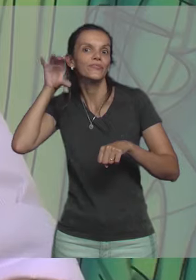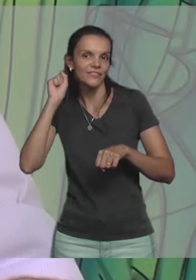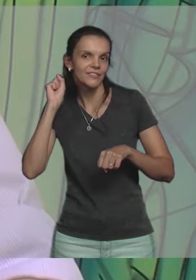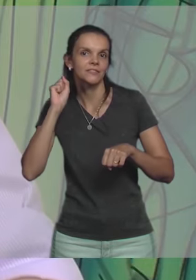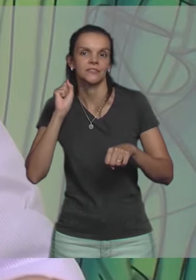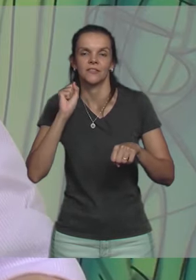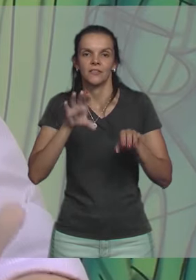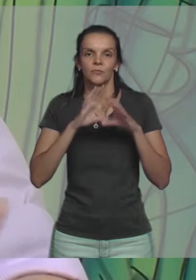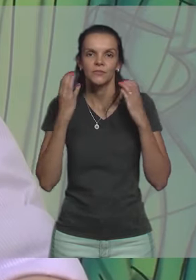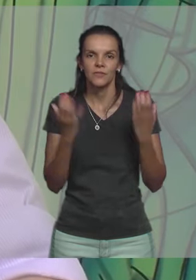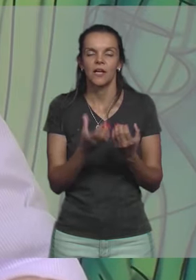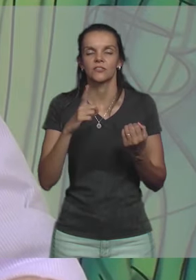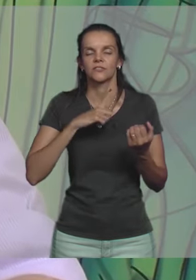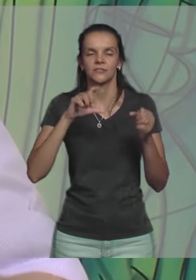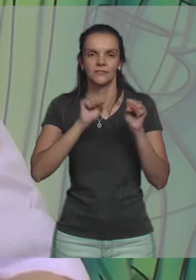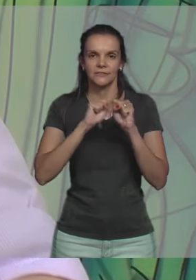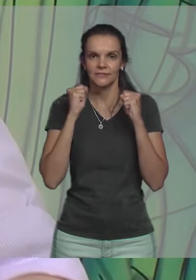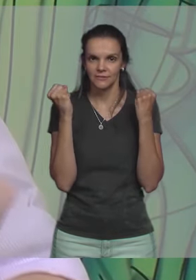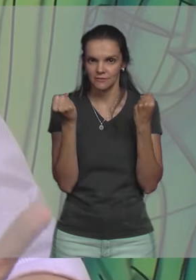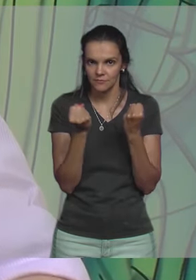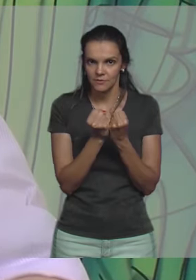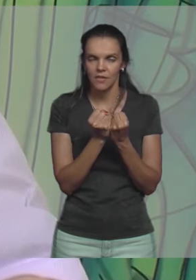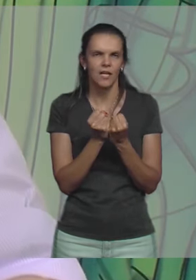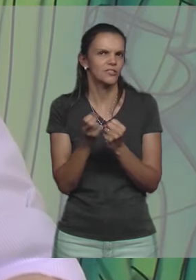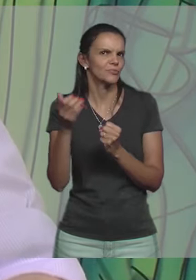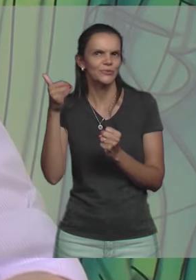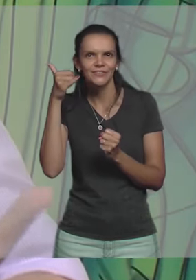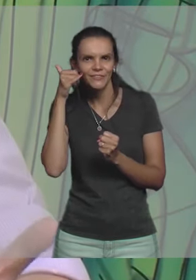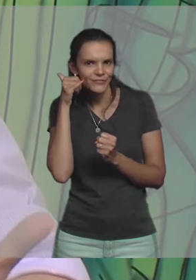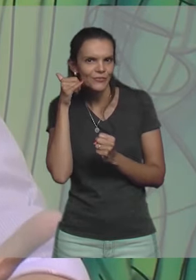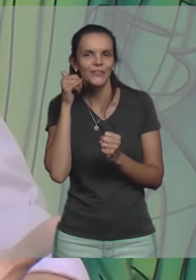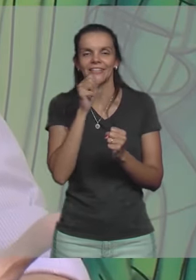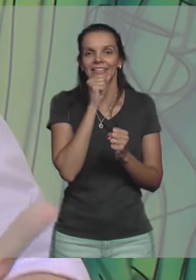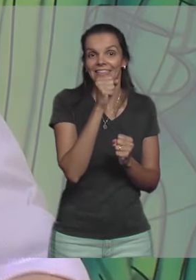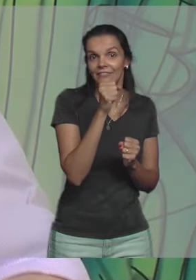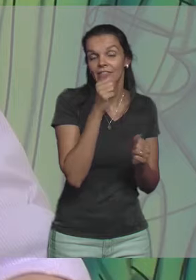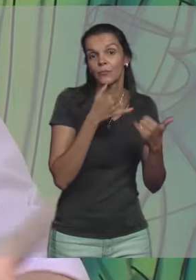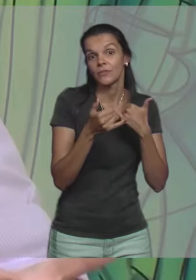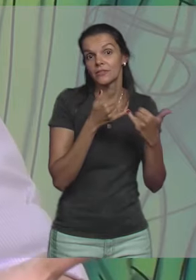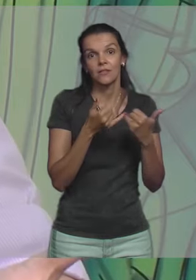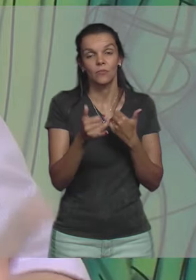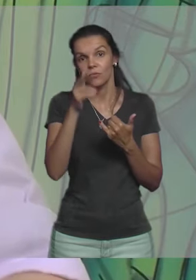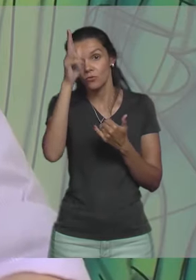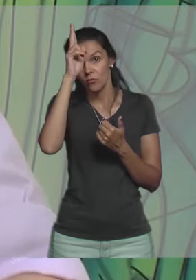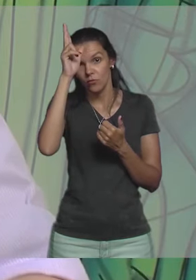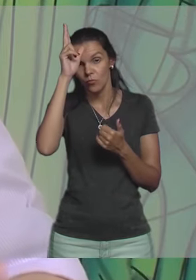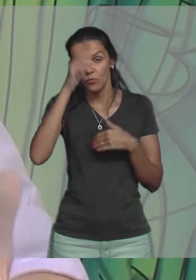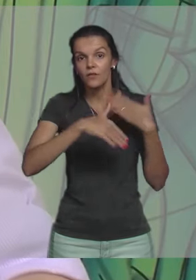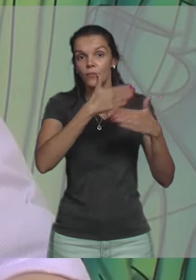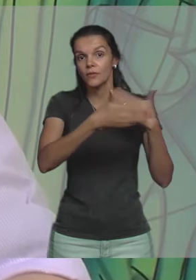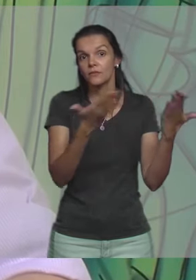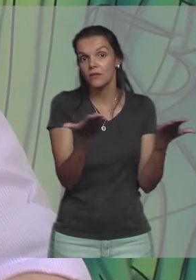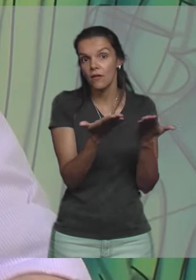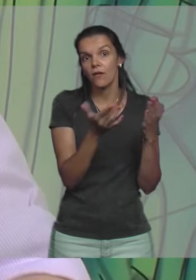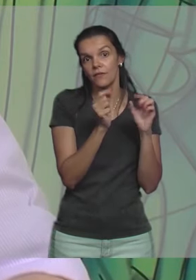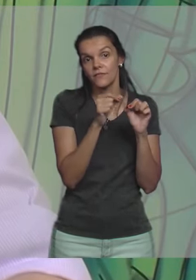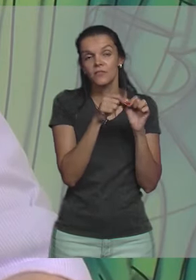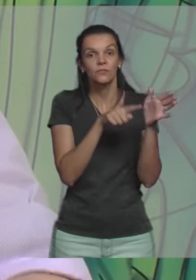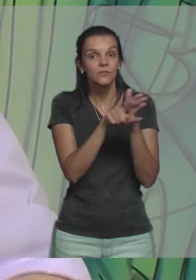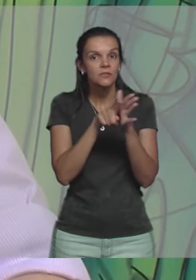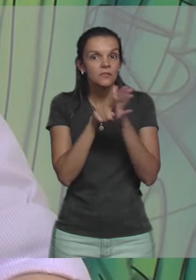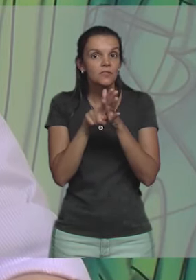oficinas, existem seminários, existem enquetes, até por telefone, existem entrevistas. Novo Hamburgo, por exemplo, está em andamento isso, pesquisas